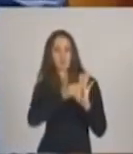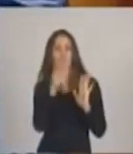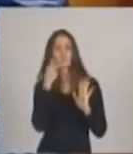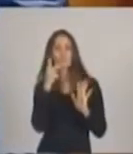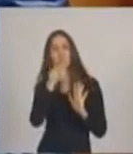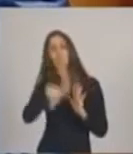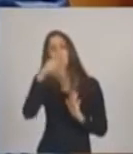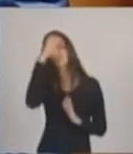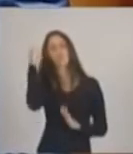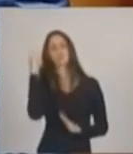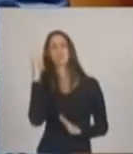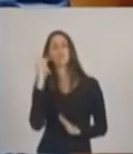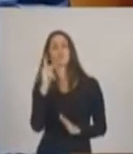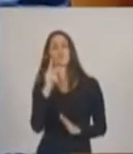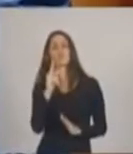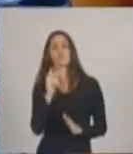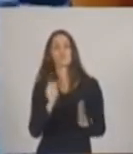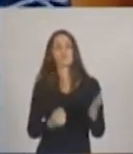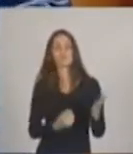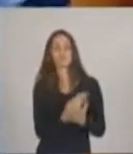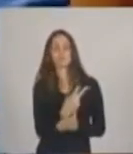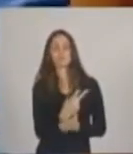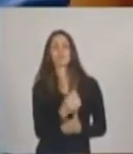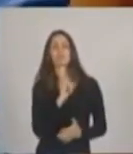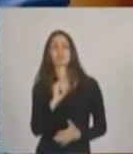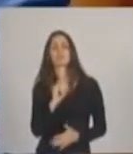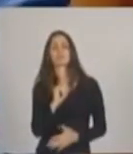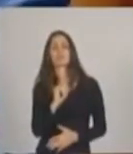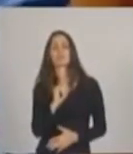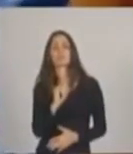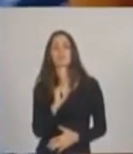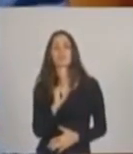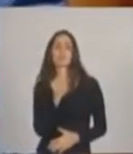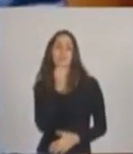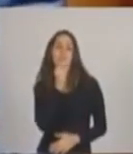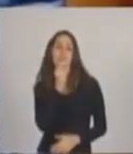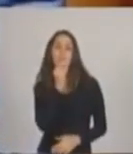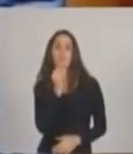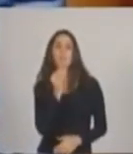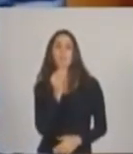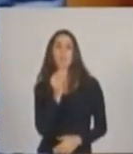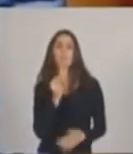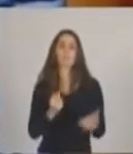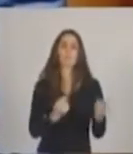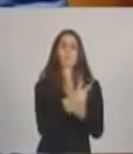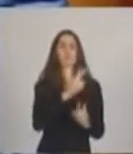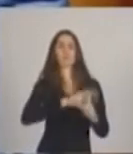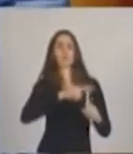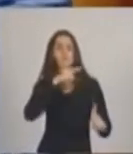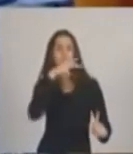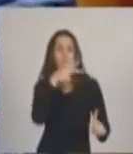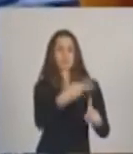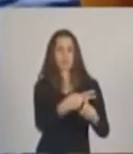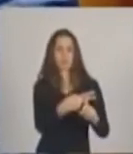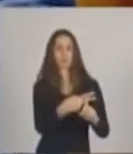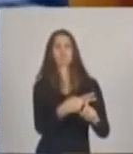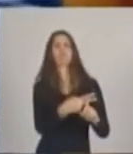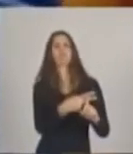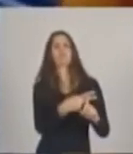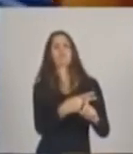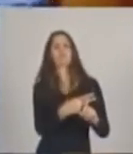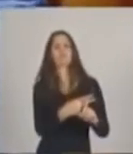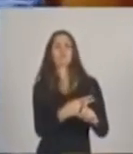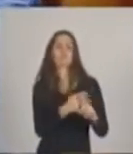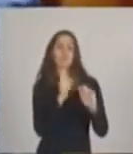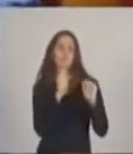terá direito à restituição do valor excedente no caso de pagamento em duplicidade na forma em